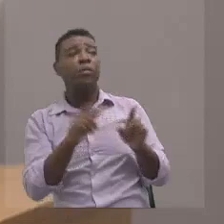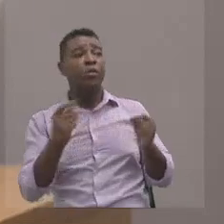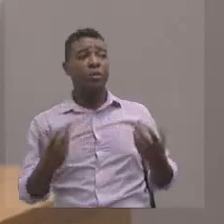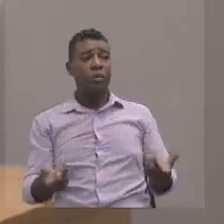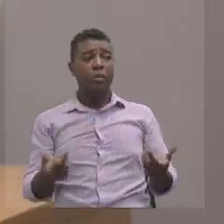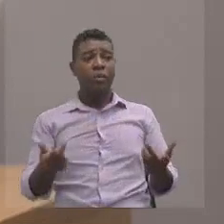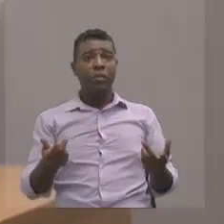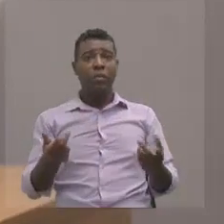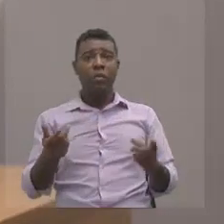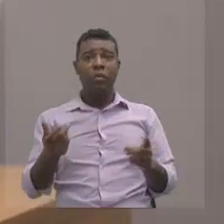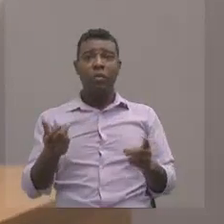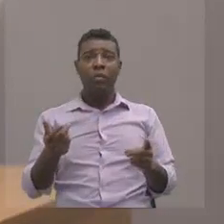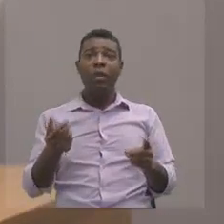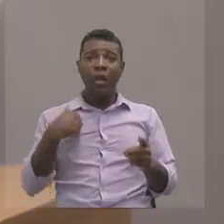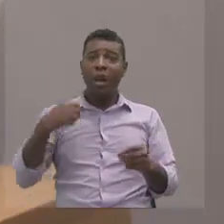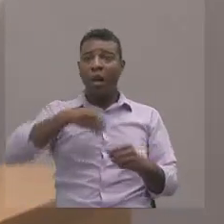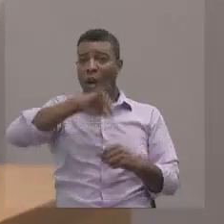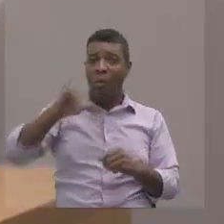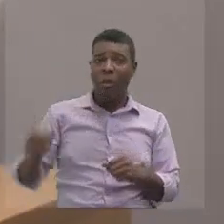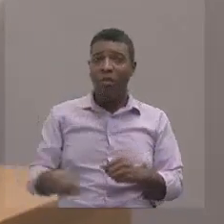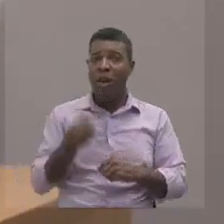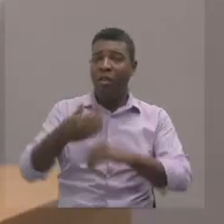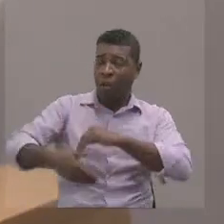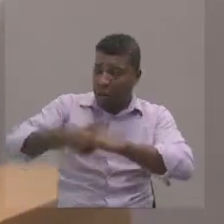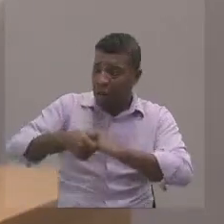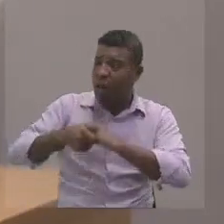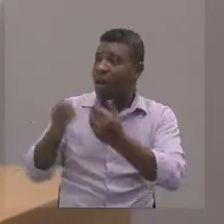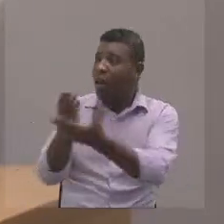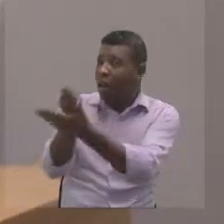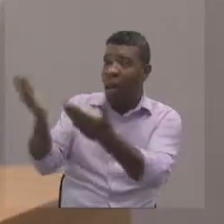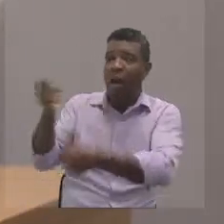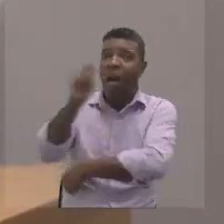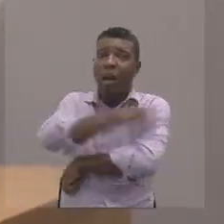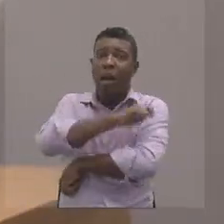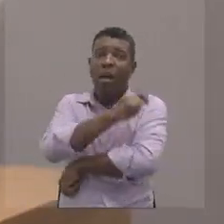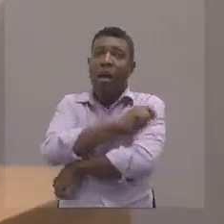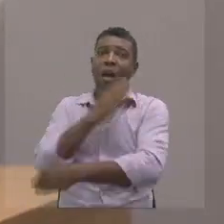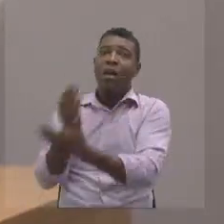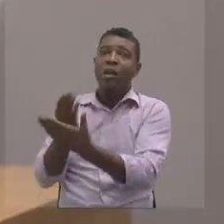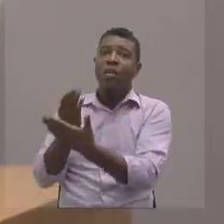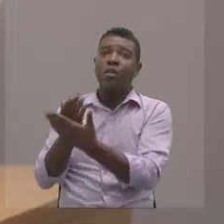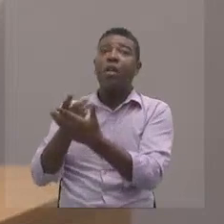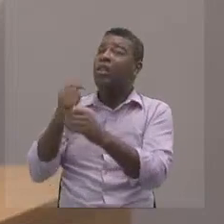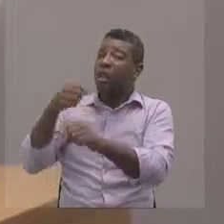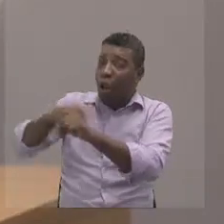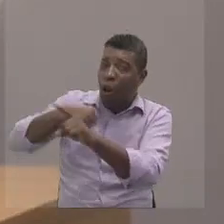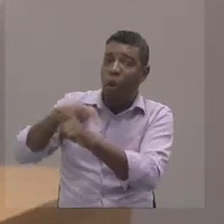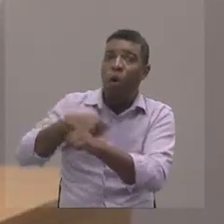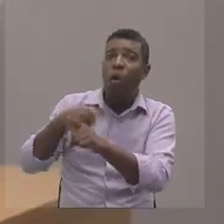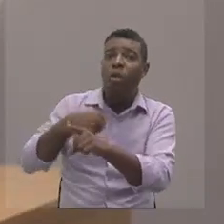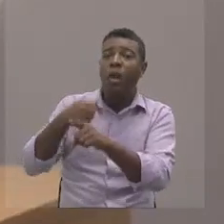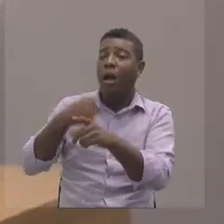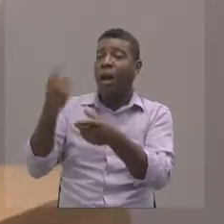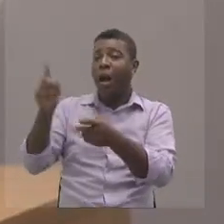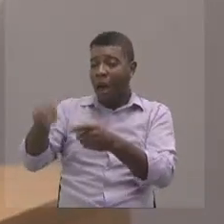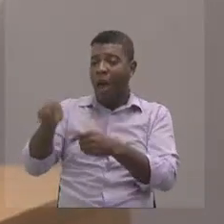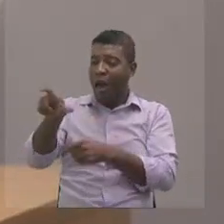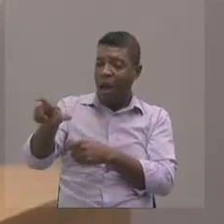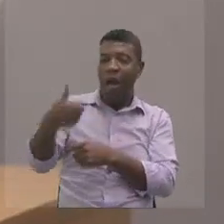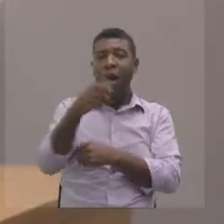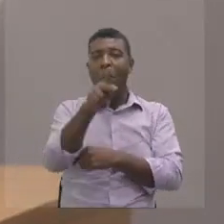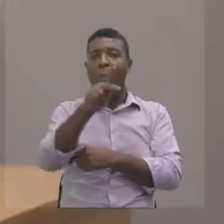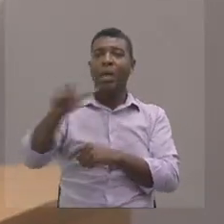cumprimenta aproveita para complementar os estudantes que também lutam pelo passe livre né dos transportes Isso é uma questão importante